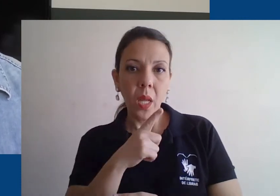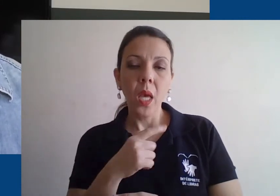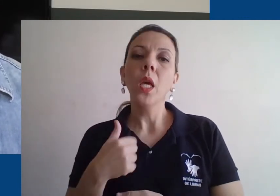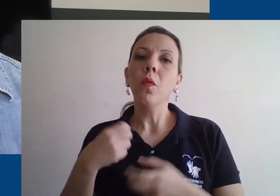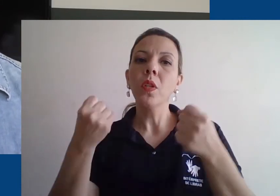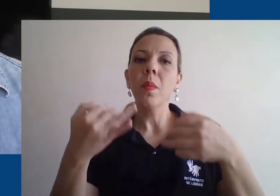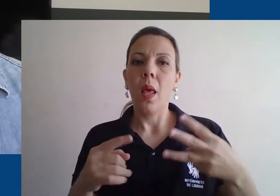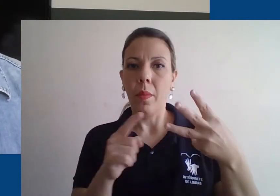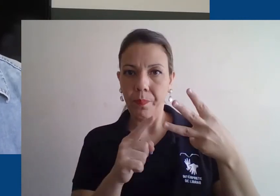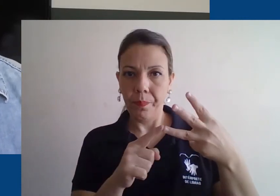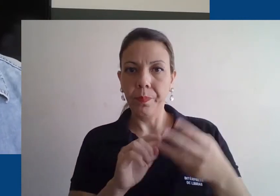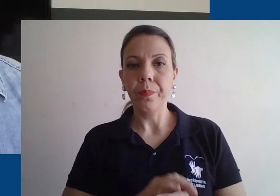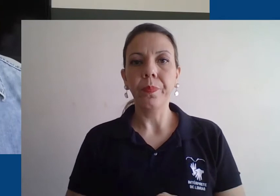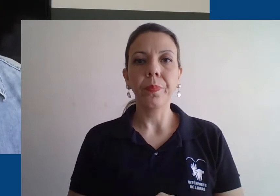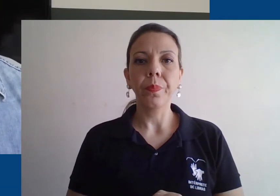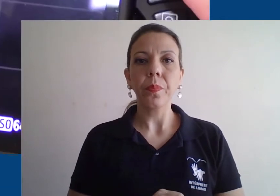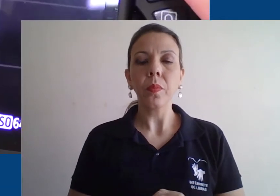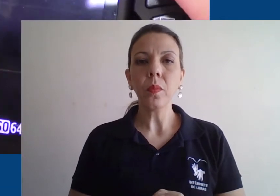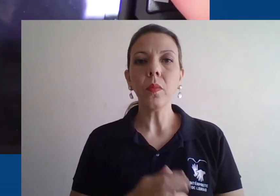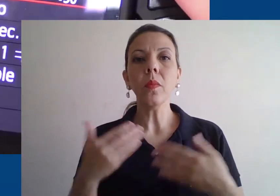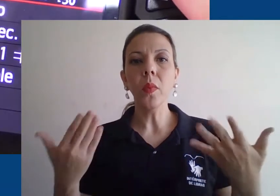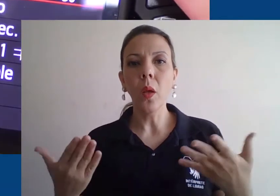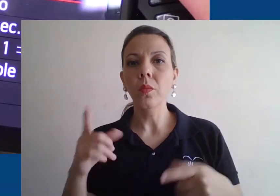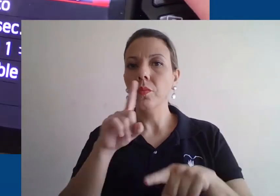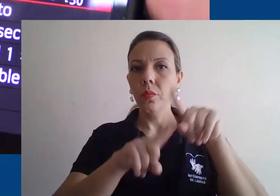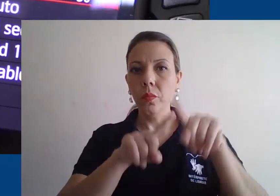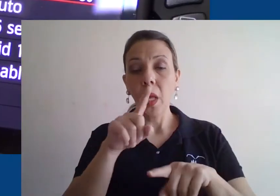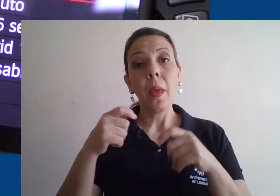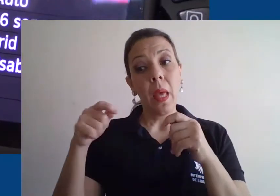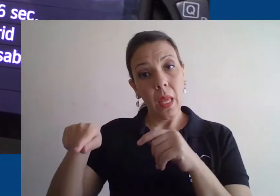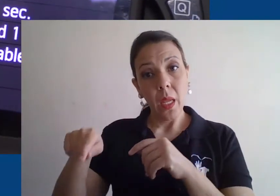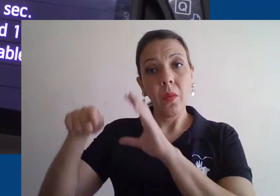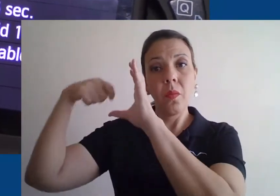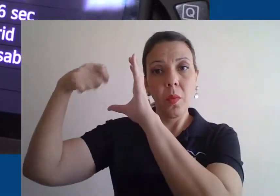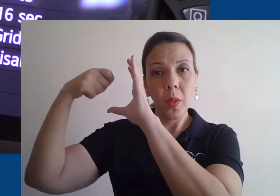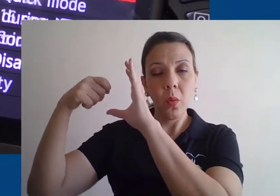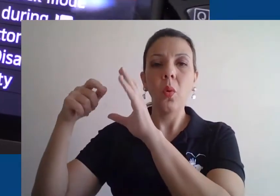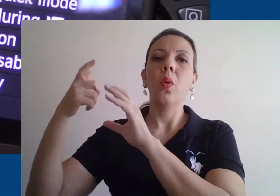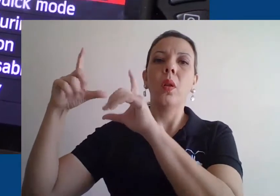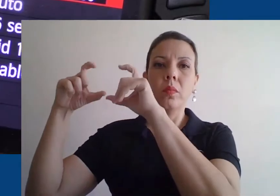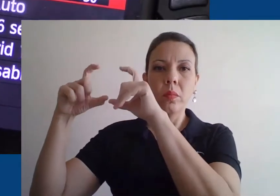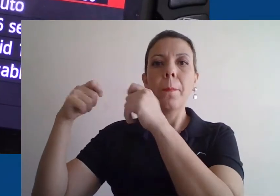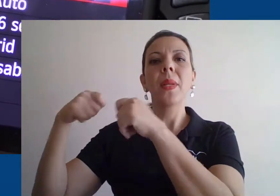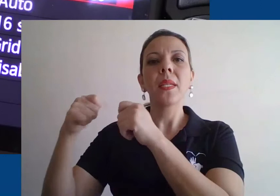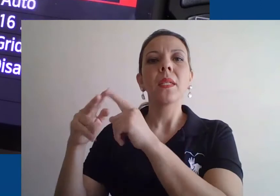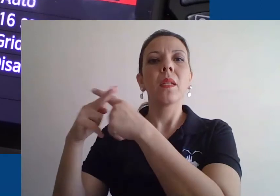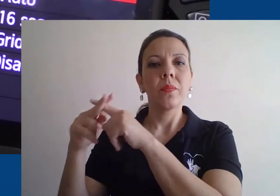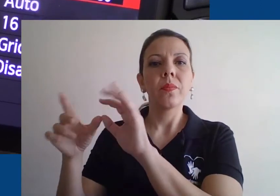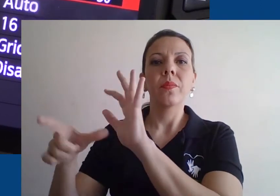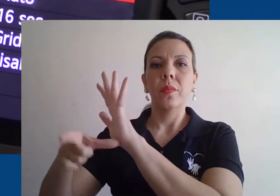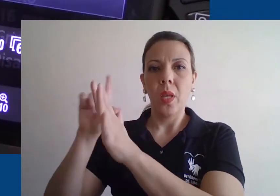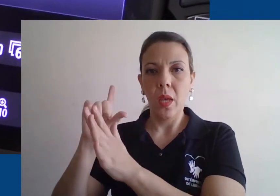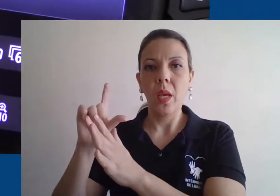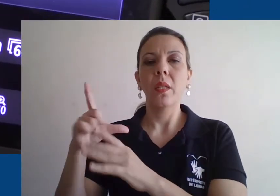é de algumas, eu vou passar rapidamente por esse tópico. Como nos outros dispositivos, a gente vai ter que configurar nossa câmera também para filmar em 1080 e